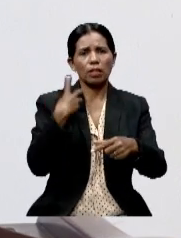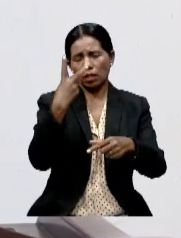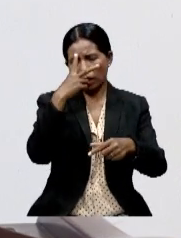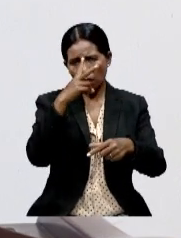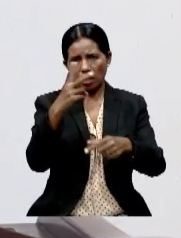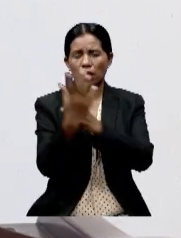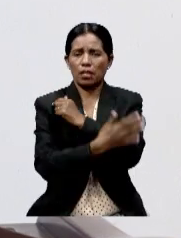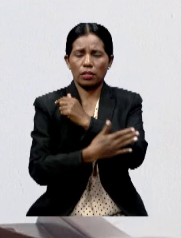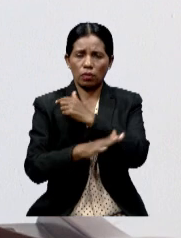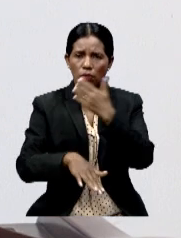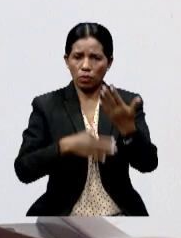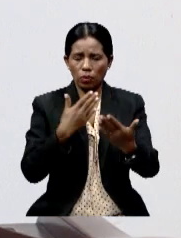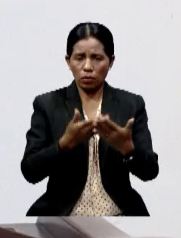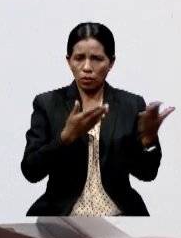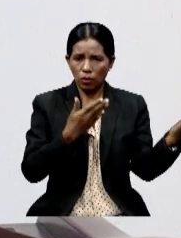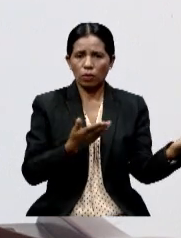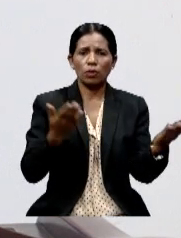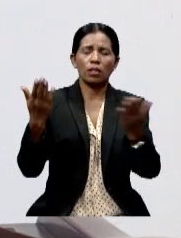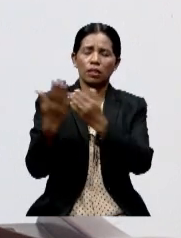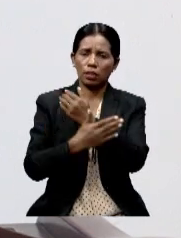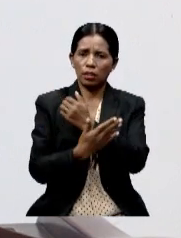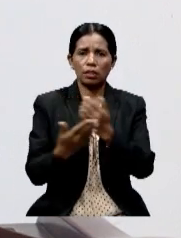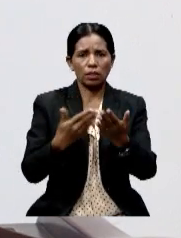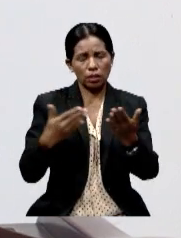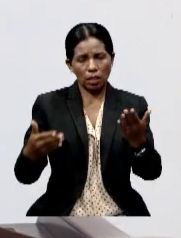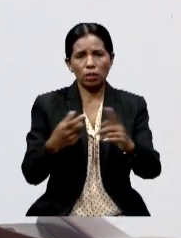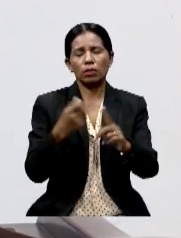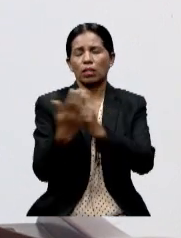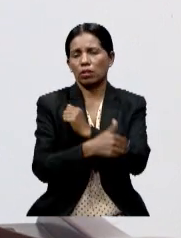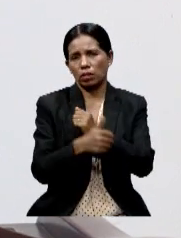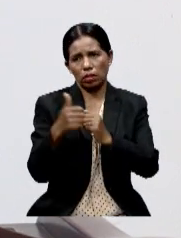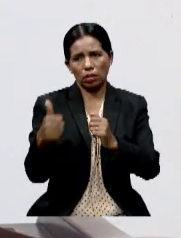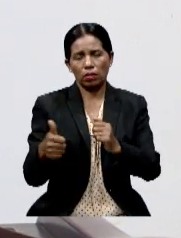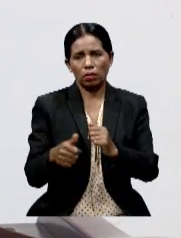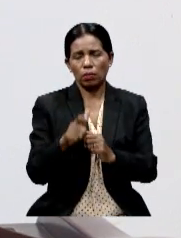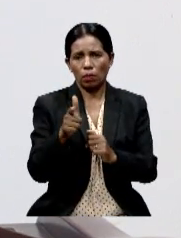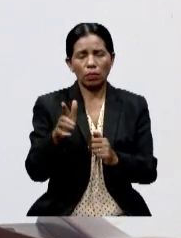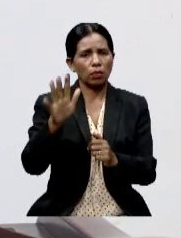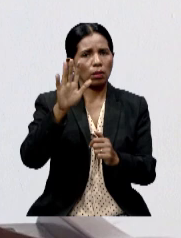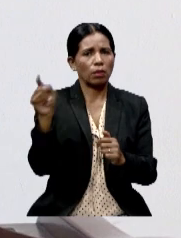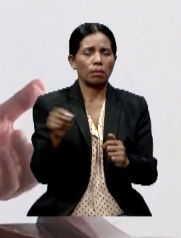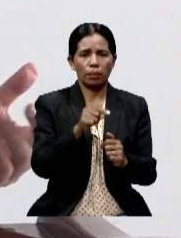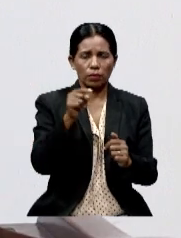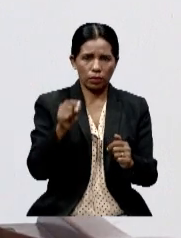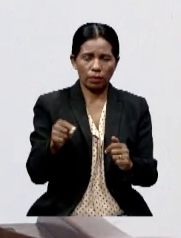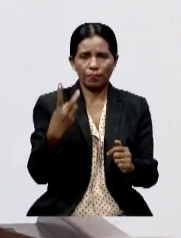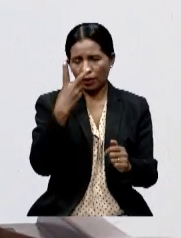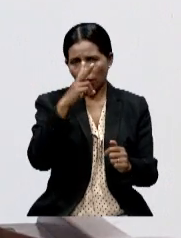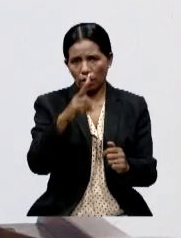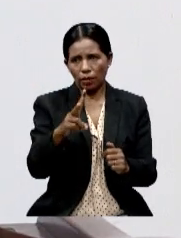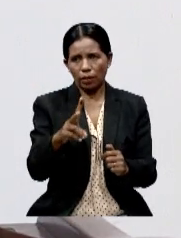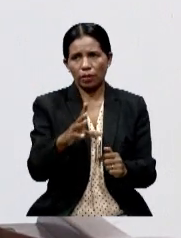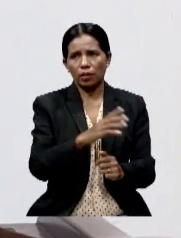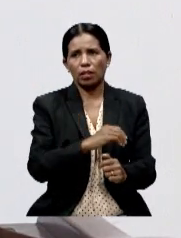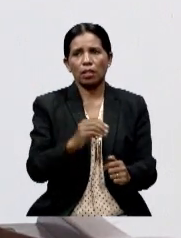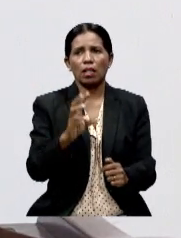importadora, se Santos neve mais livre, se São Tomé e Príncipe, por exemplo, 25%. Itaharé, a inflação e a Egito